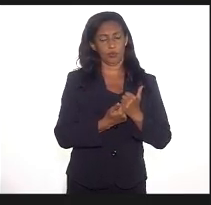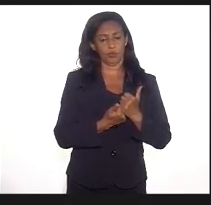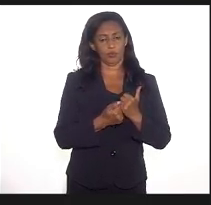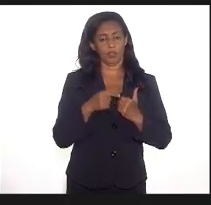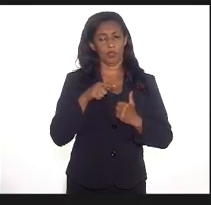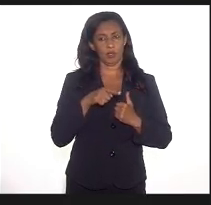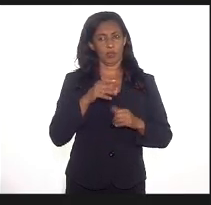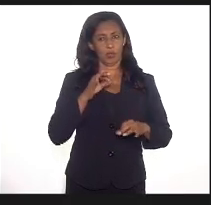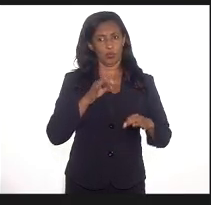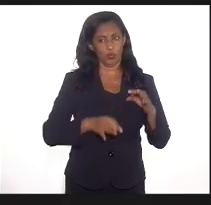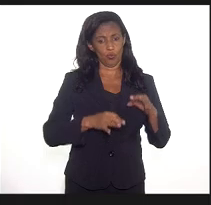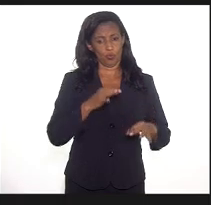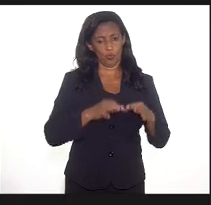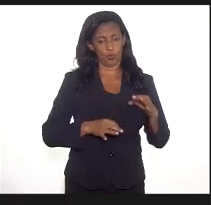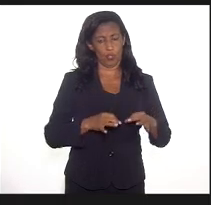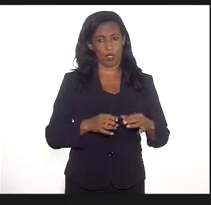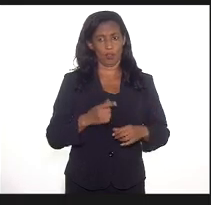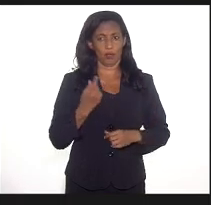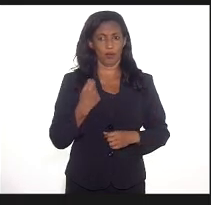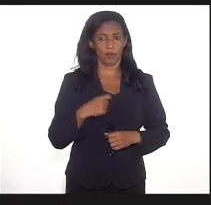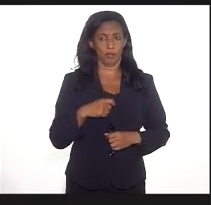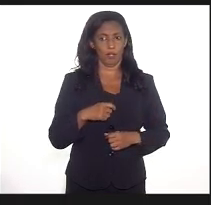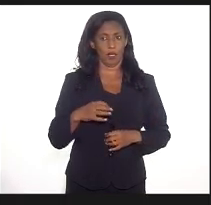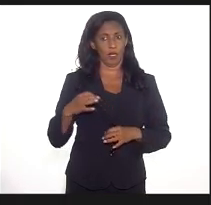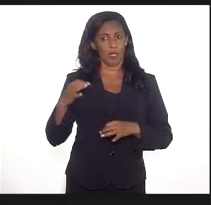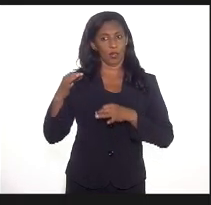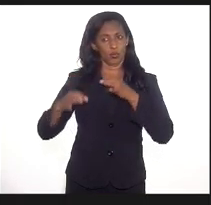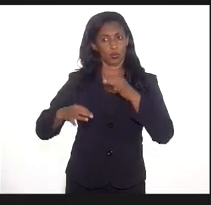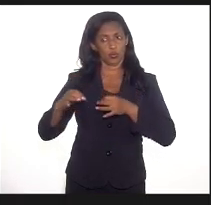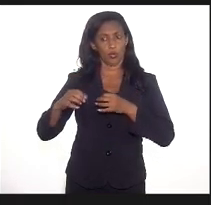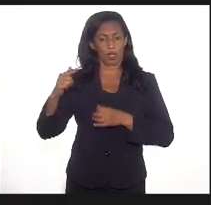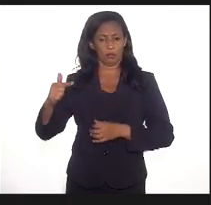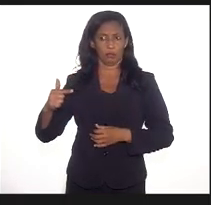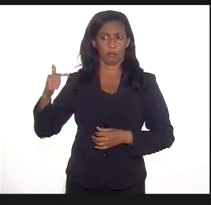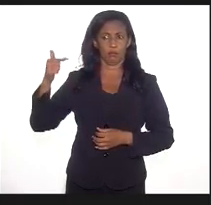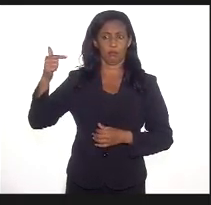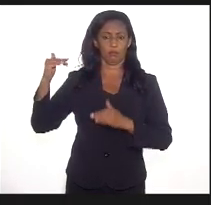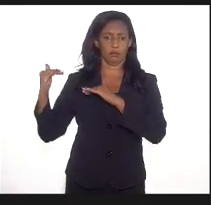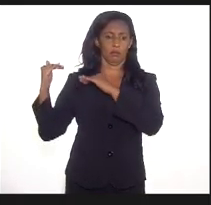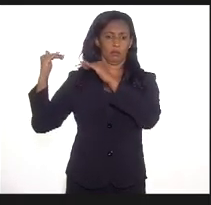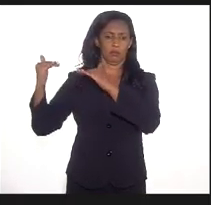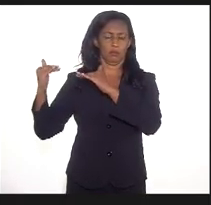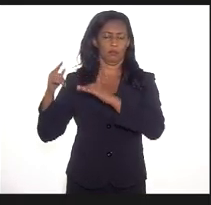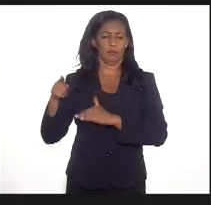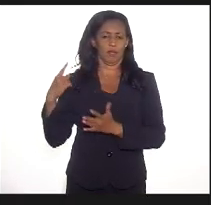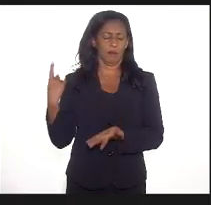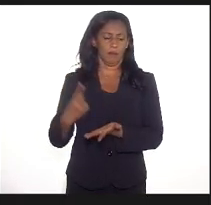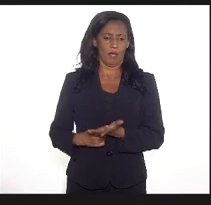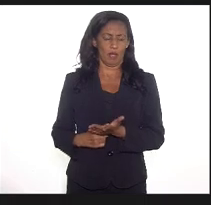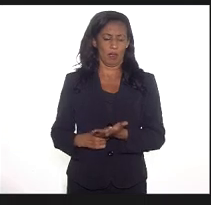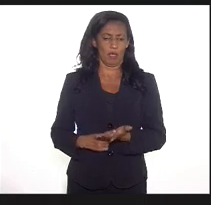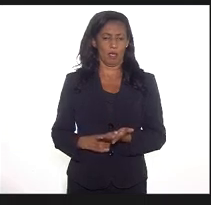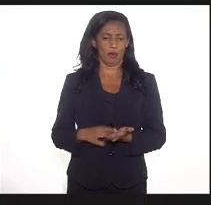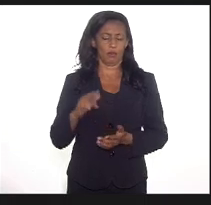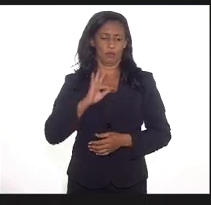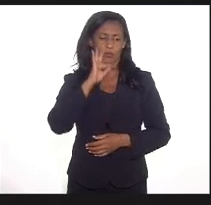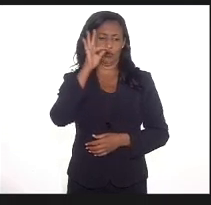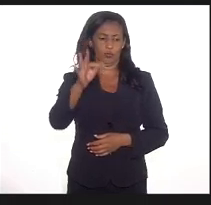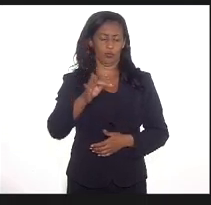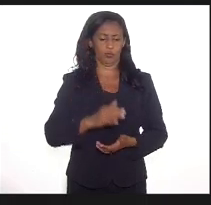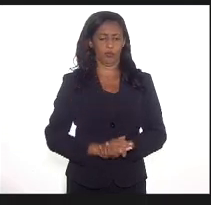em julgado, julgado em segunda instância, para deixar uma posição marcada para o futuro,